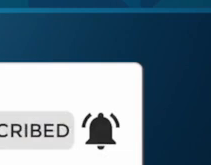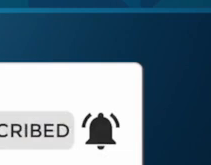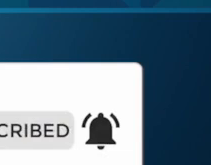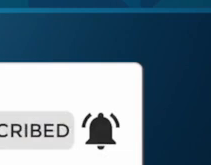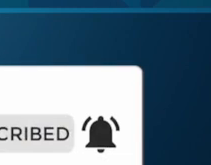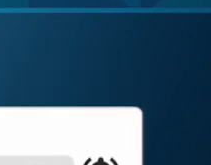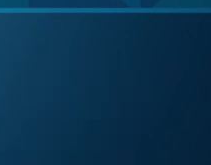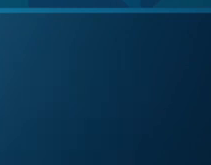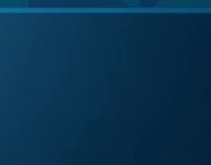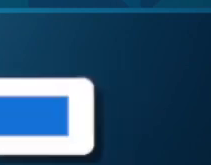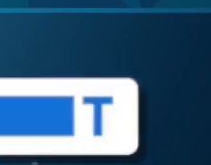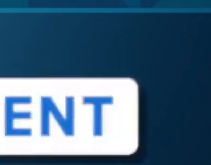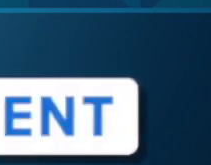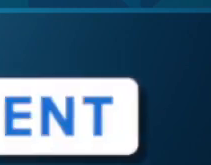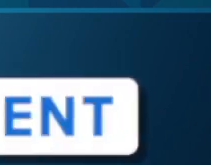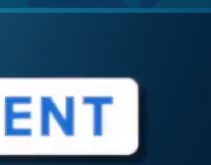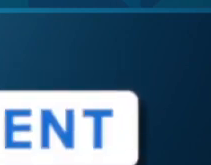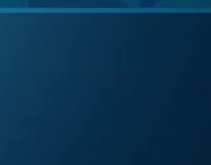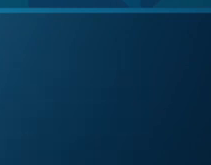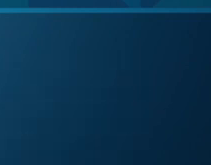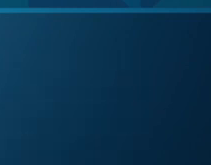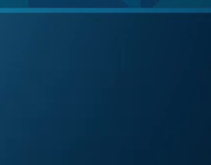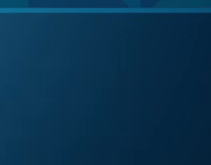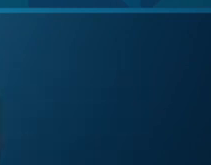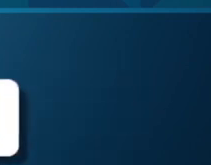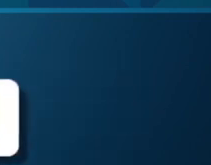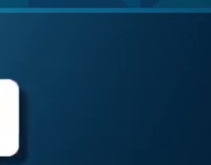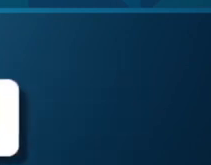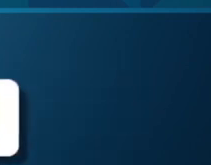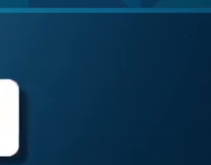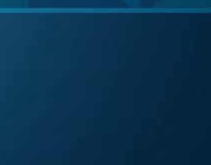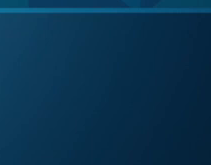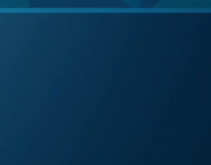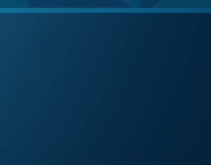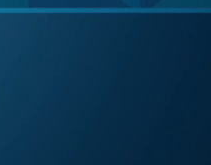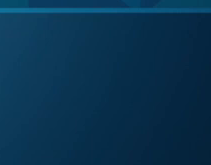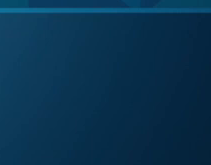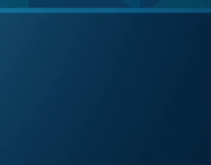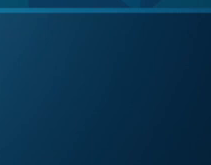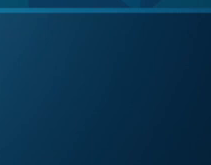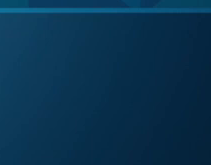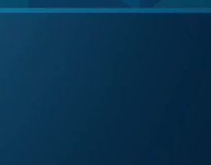botão notificação. Fo comentário no fahetutang ba media social siraseluk.